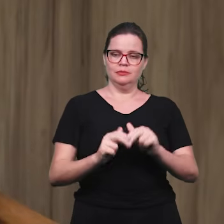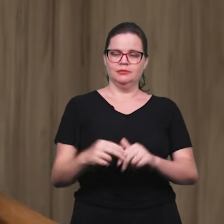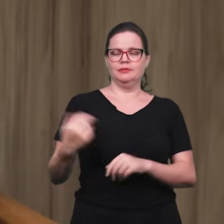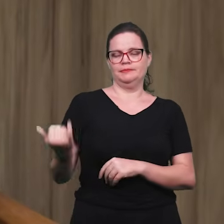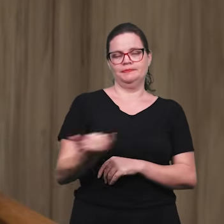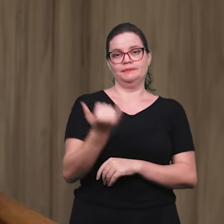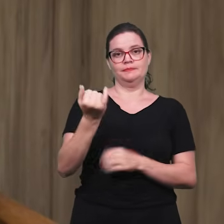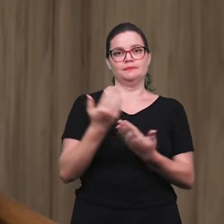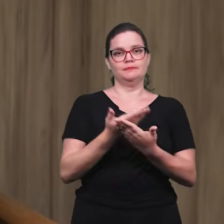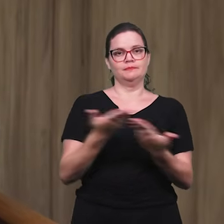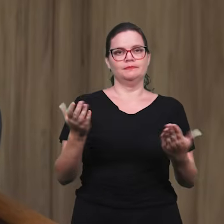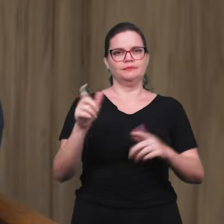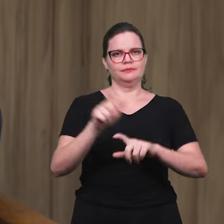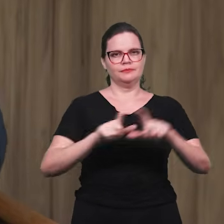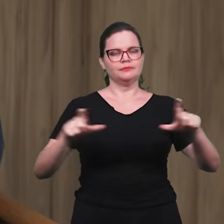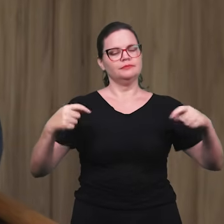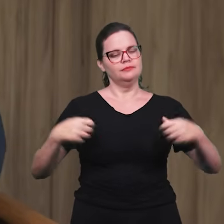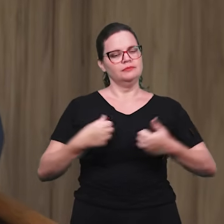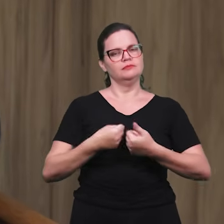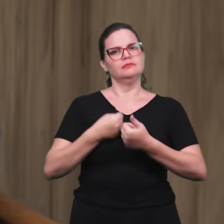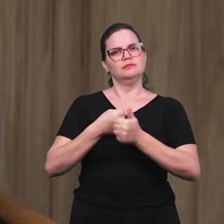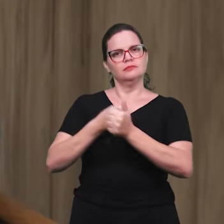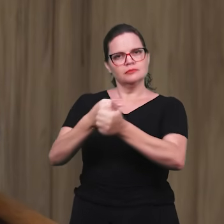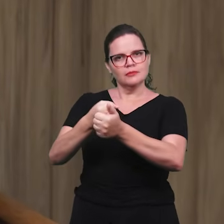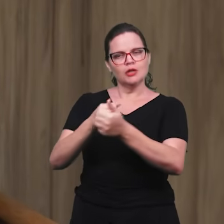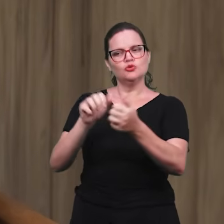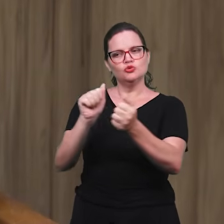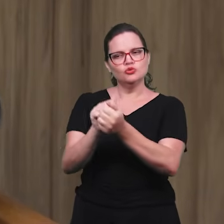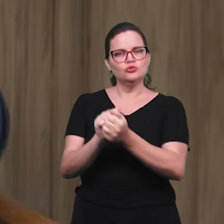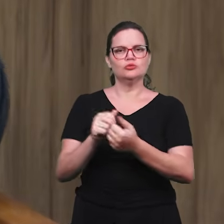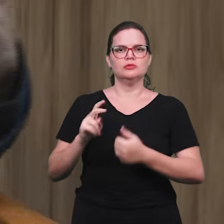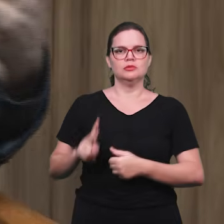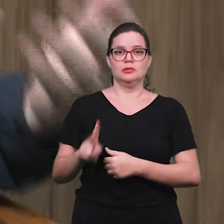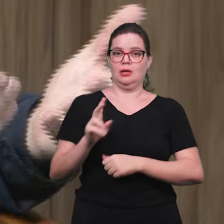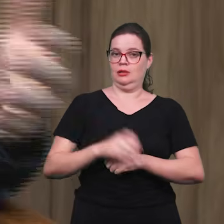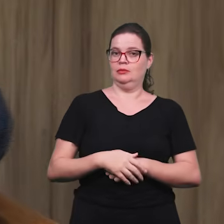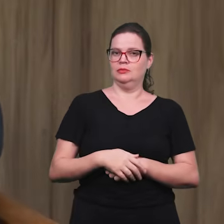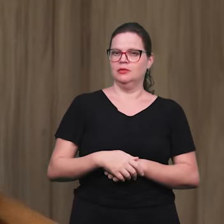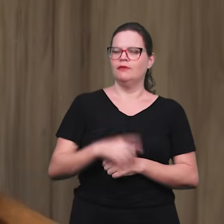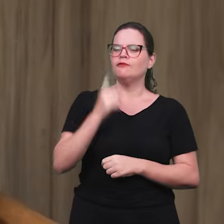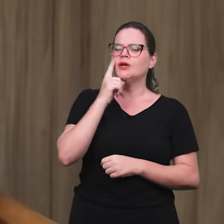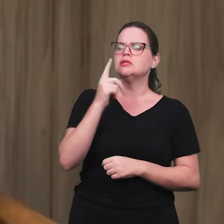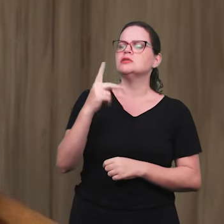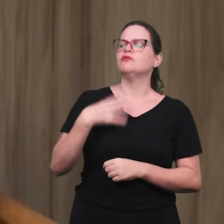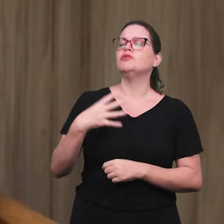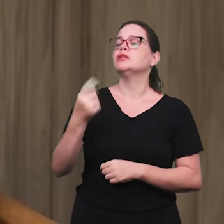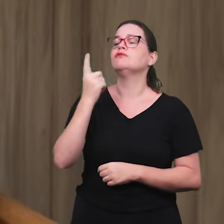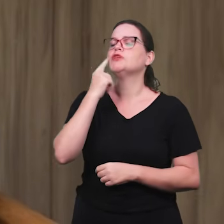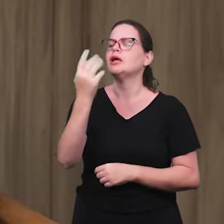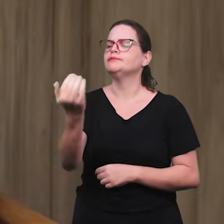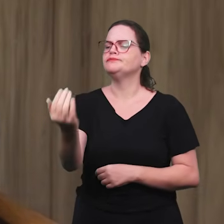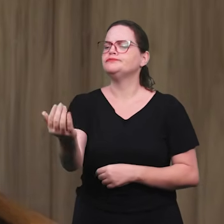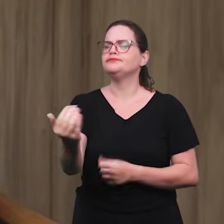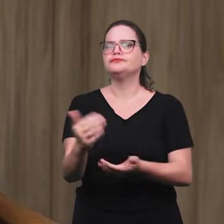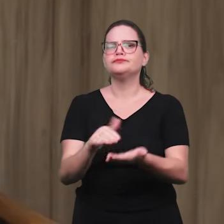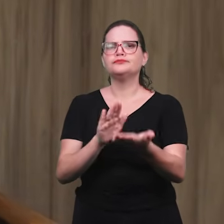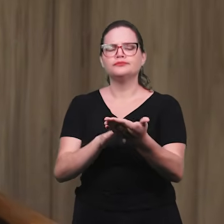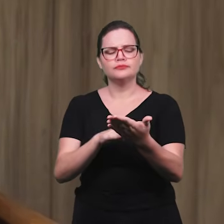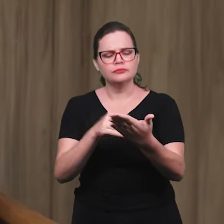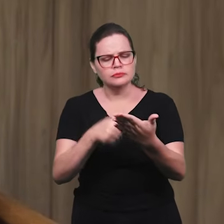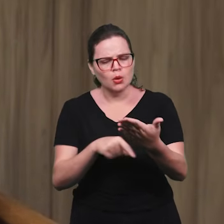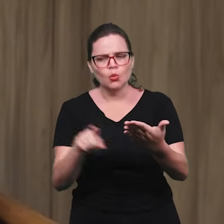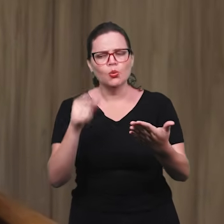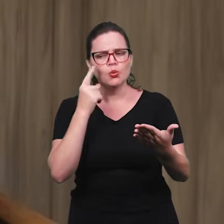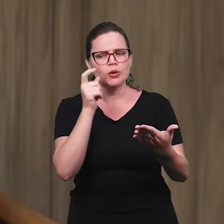que essas pessoas sejam acompanhadas. É importante você estar olhando aquilo que os seus filhos estão vendo, é importante